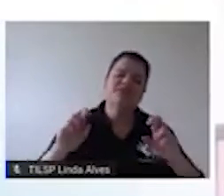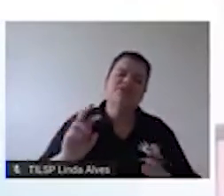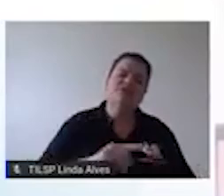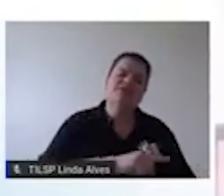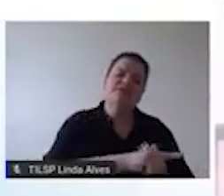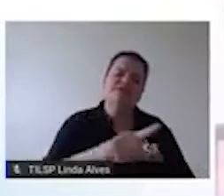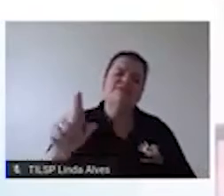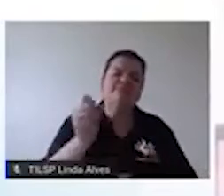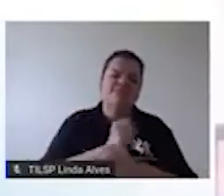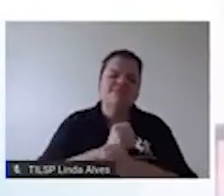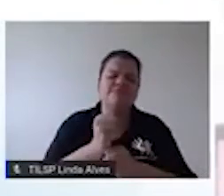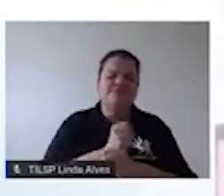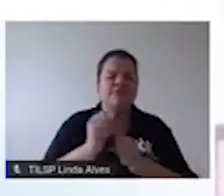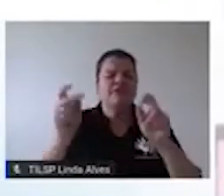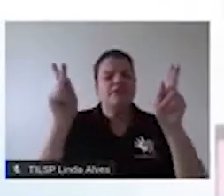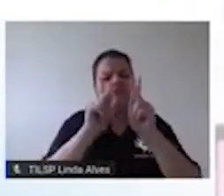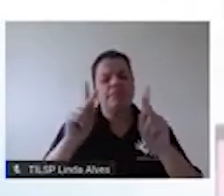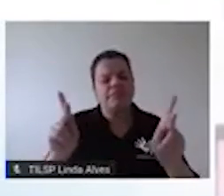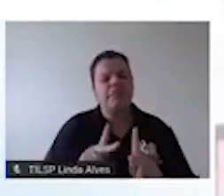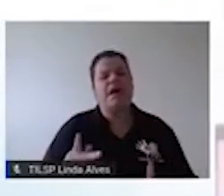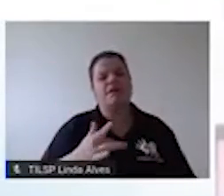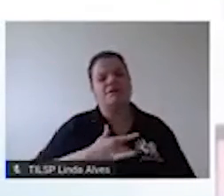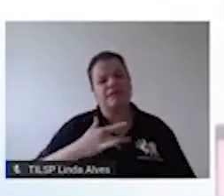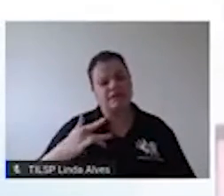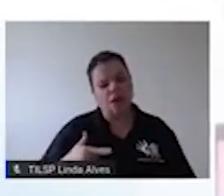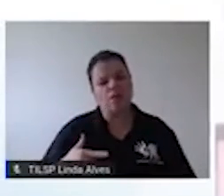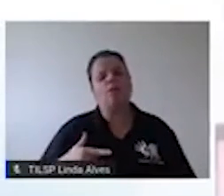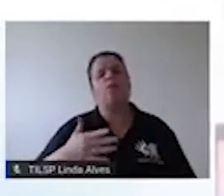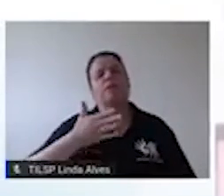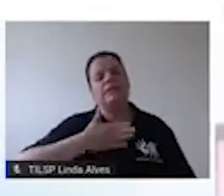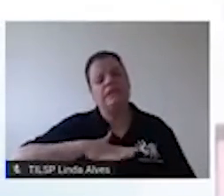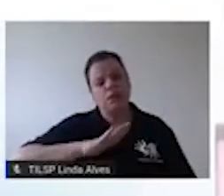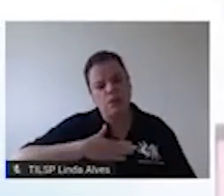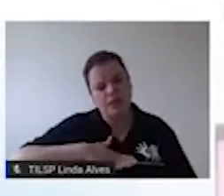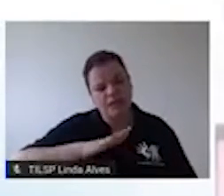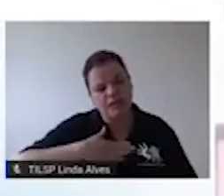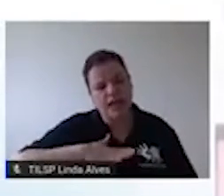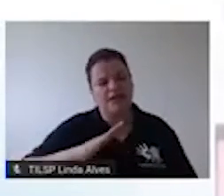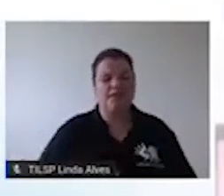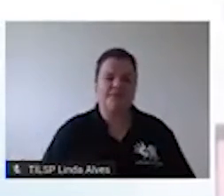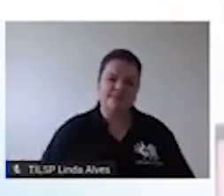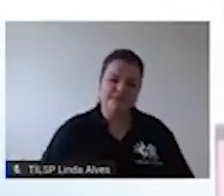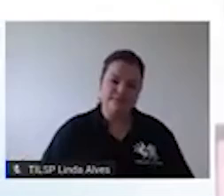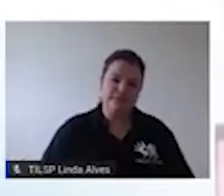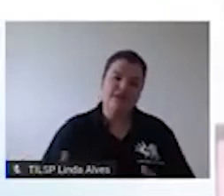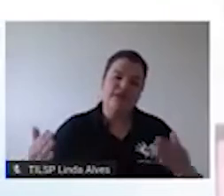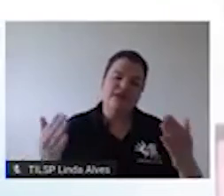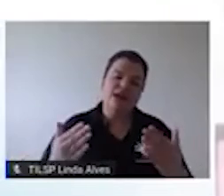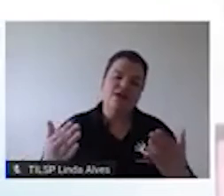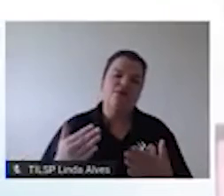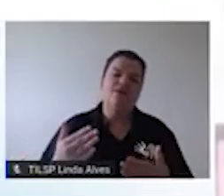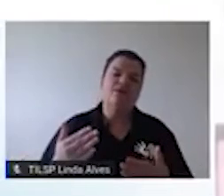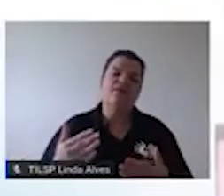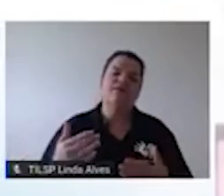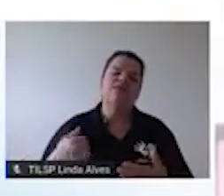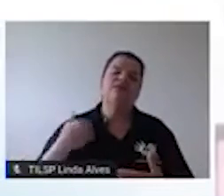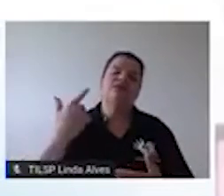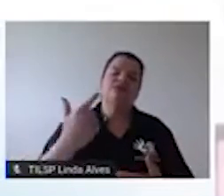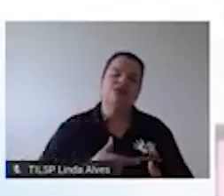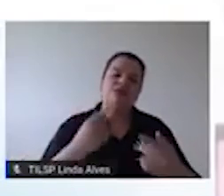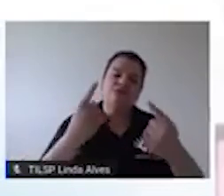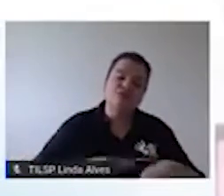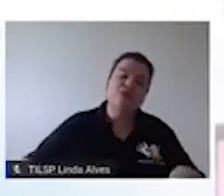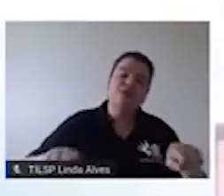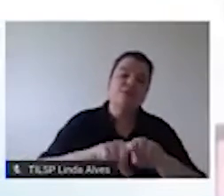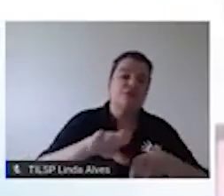final de ano de paz, de saúde, de tranquilidade. E já deixo desde já o convite para que nós voltemos a